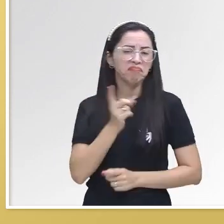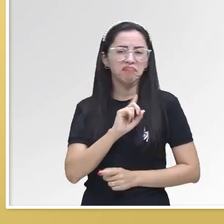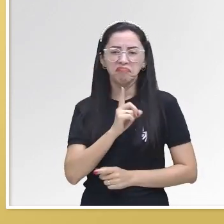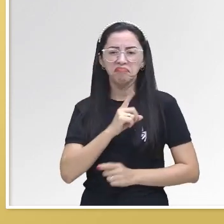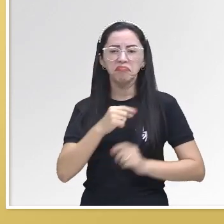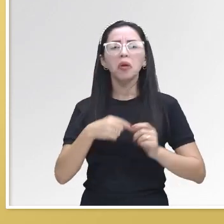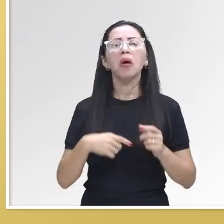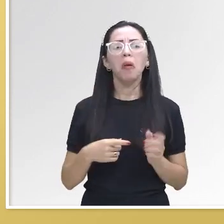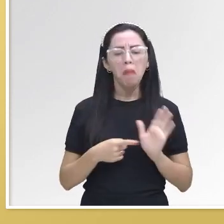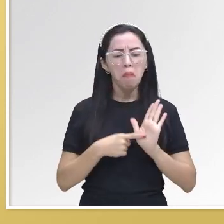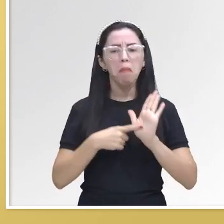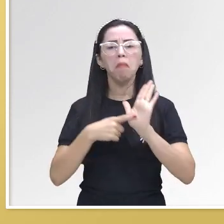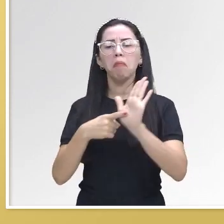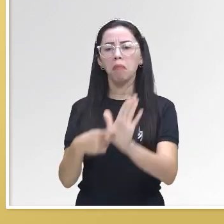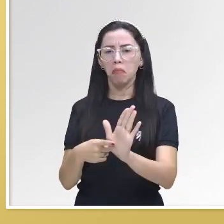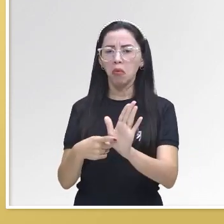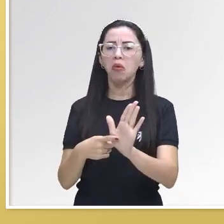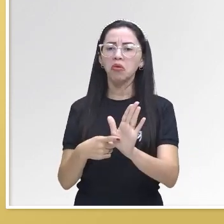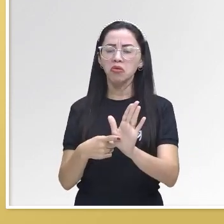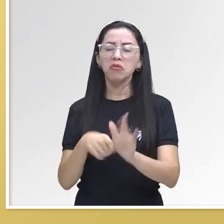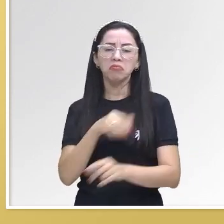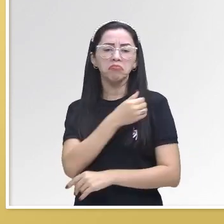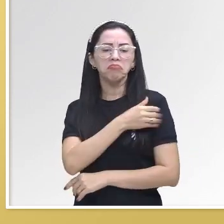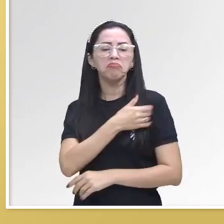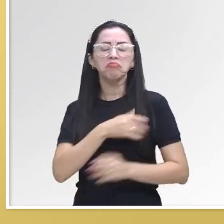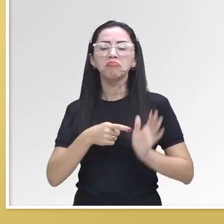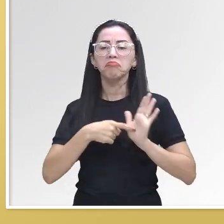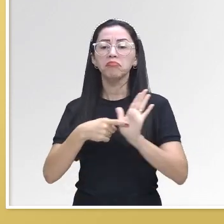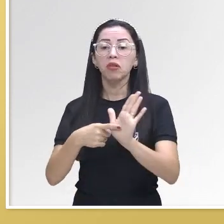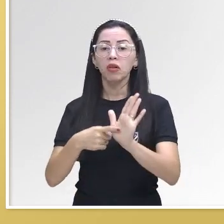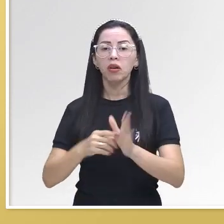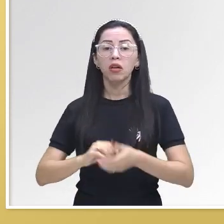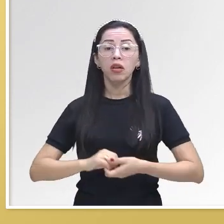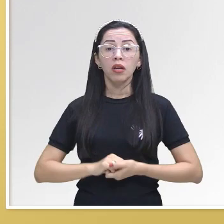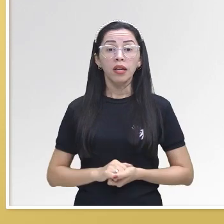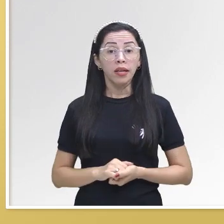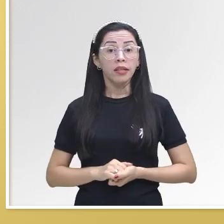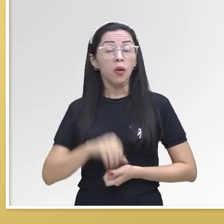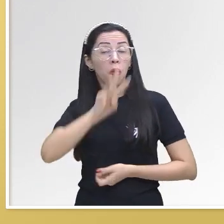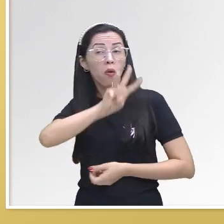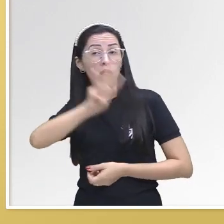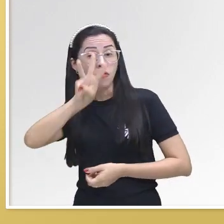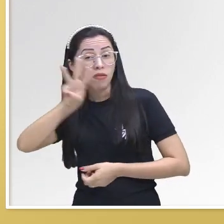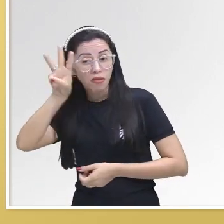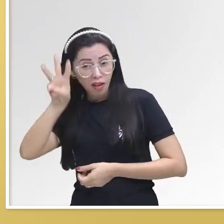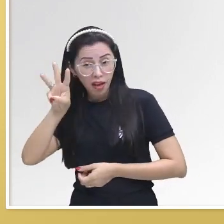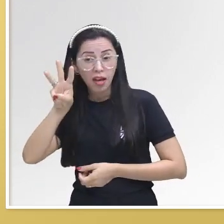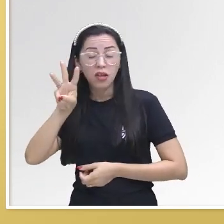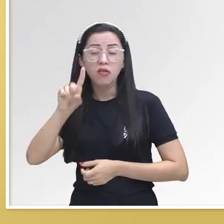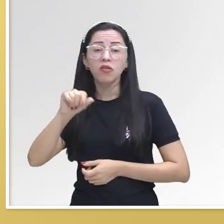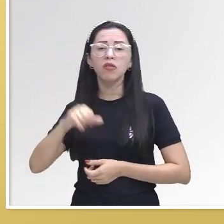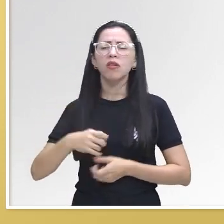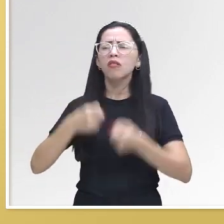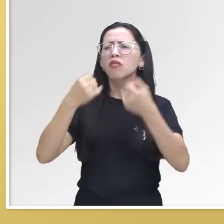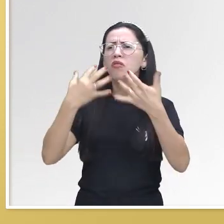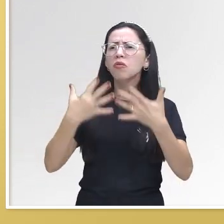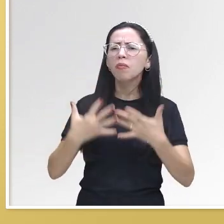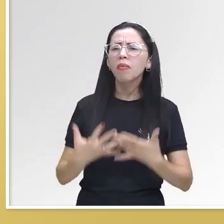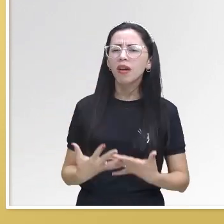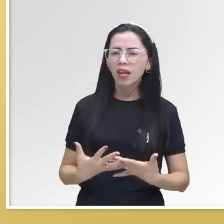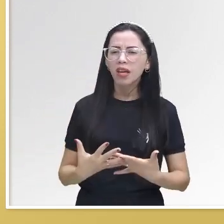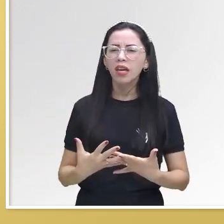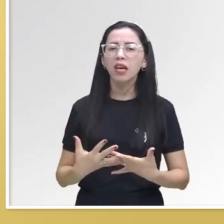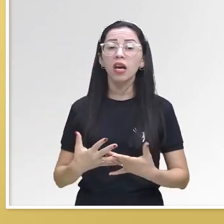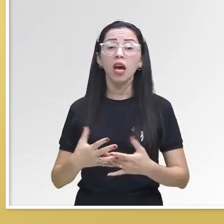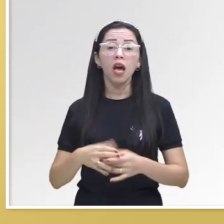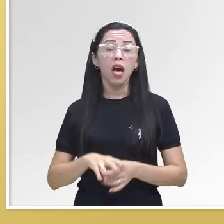preconceitos. Segundo o site guiadireitos.org, O crime de ódio é uma forma